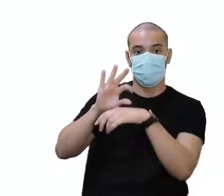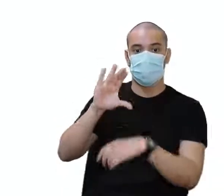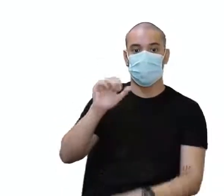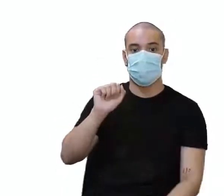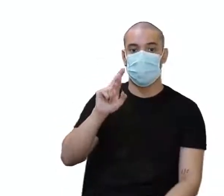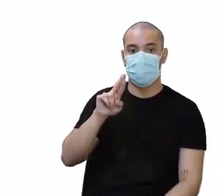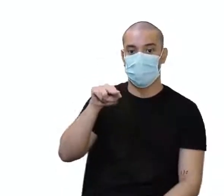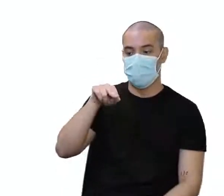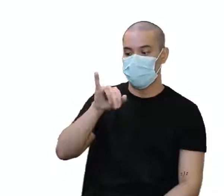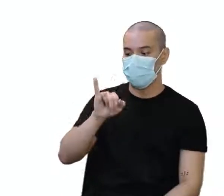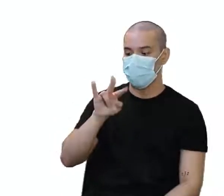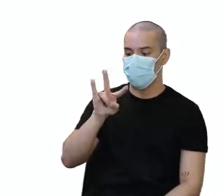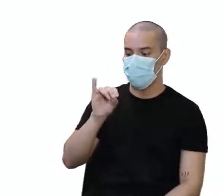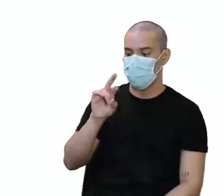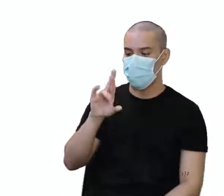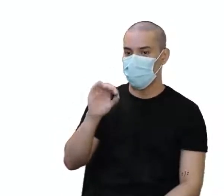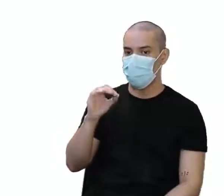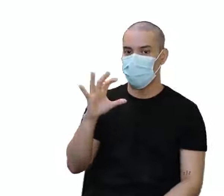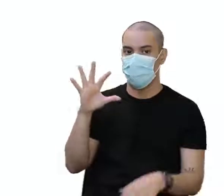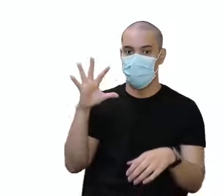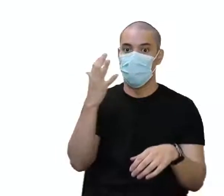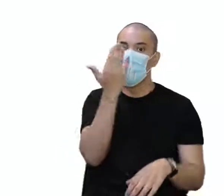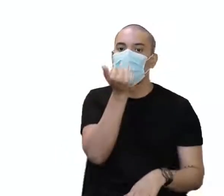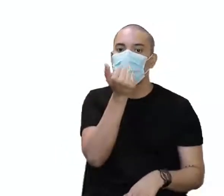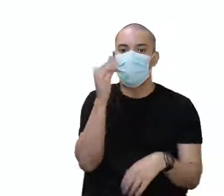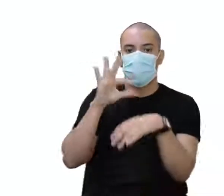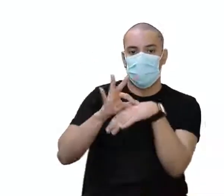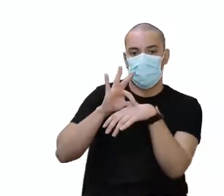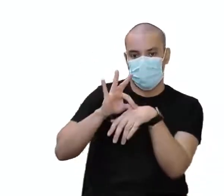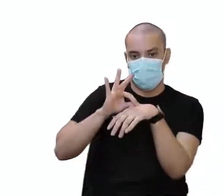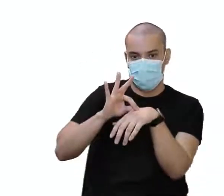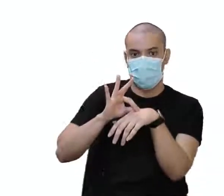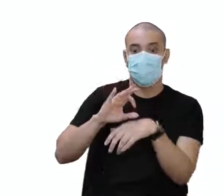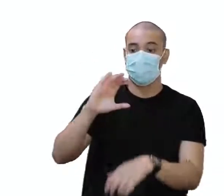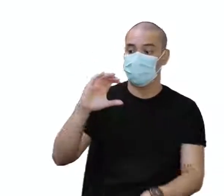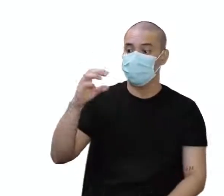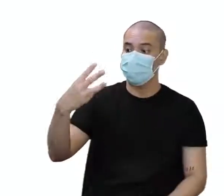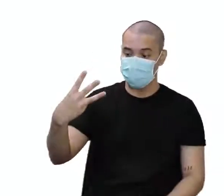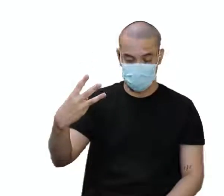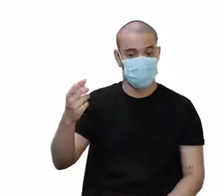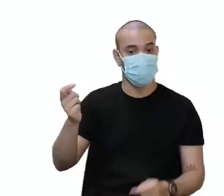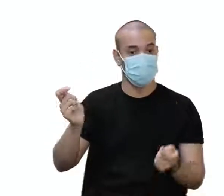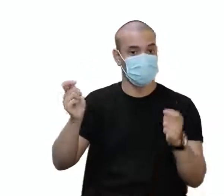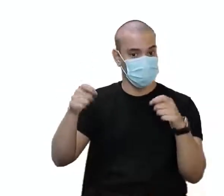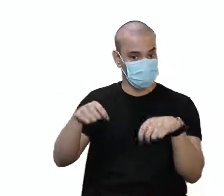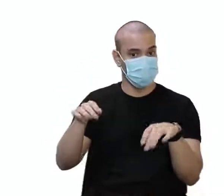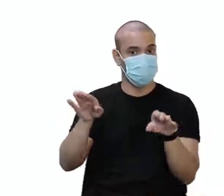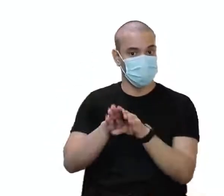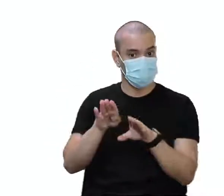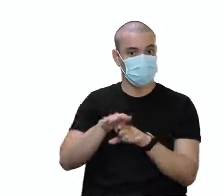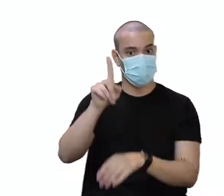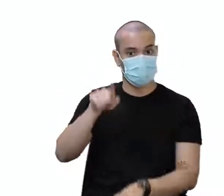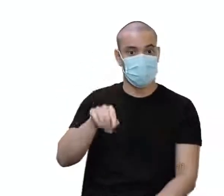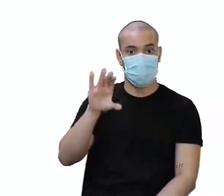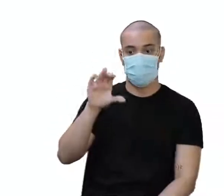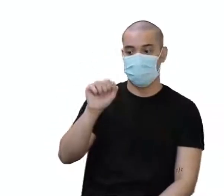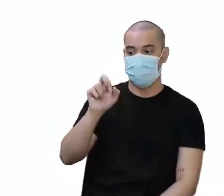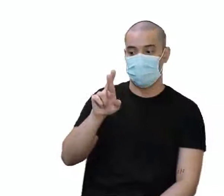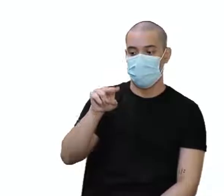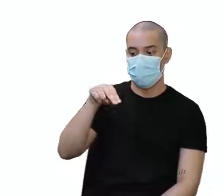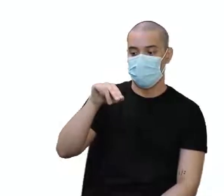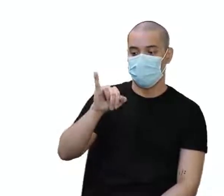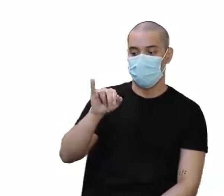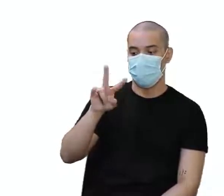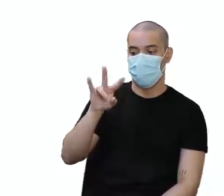carnívoro. Aí eu posso ter também o consumidor terciário? Posso. Que também pode ser um carnívoro?